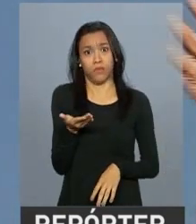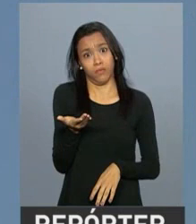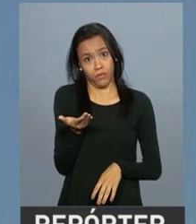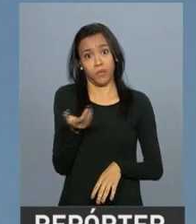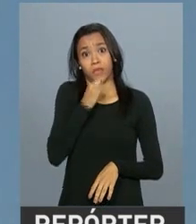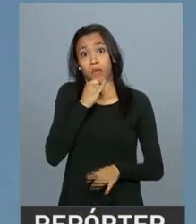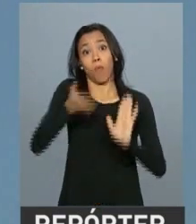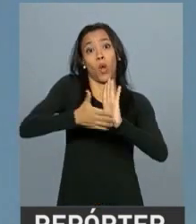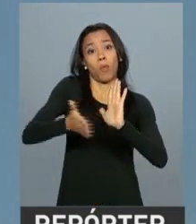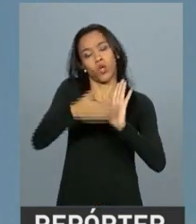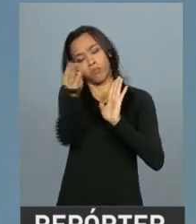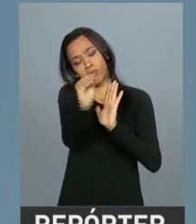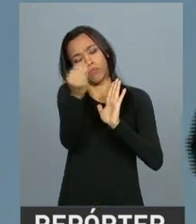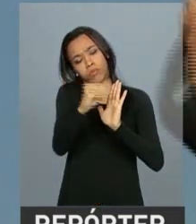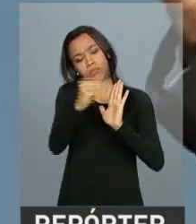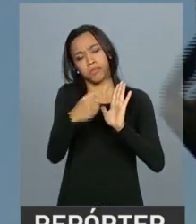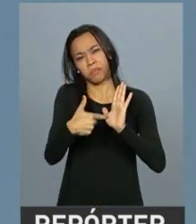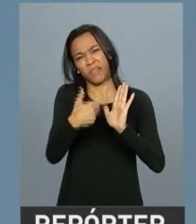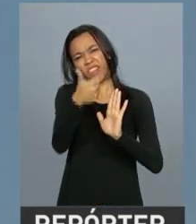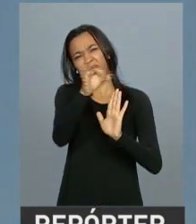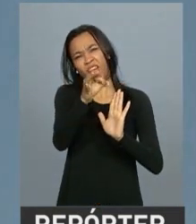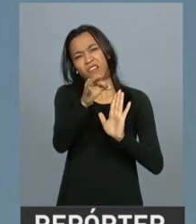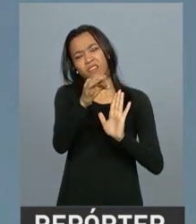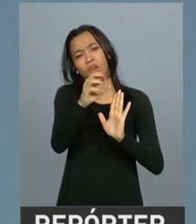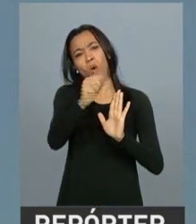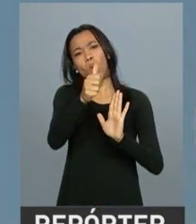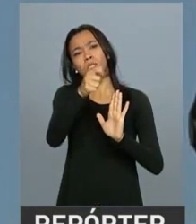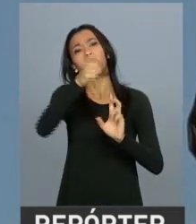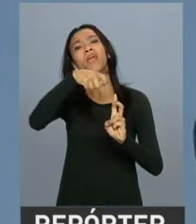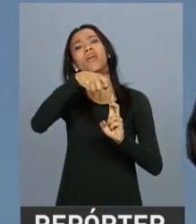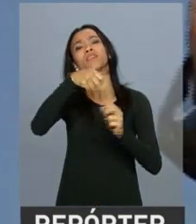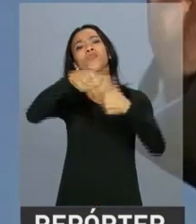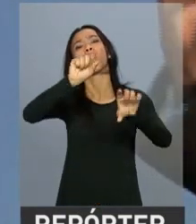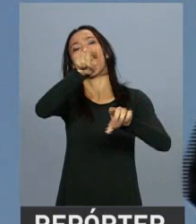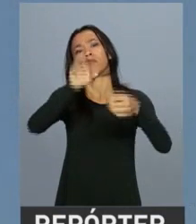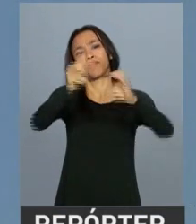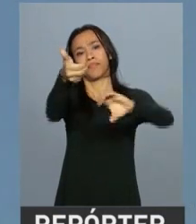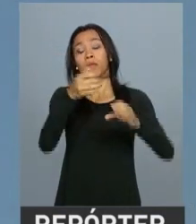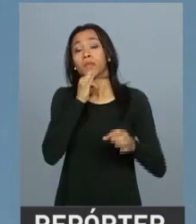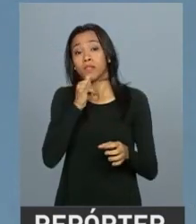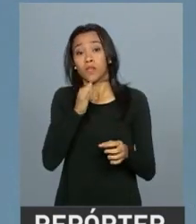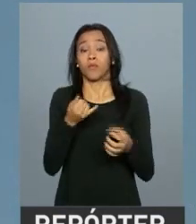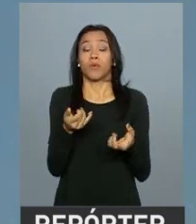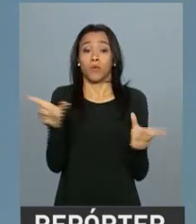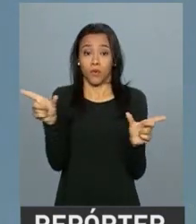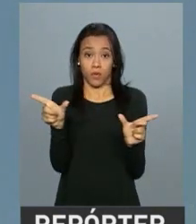matérias que dormitavam há mais de 10, 11 meses, dou exemplo da desvinculação das